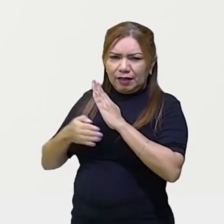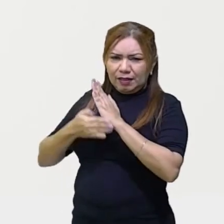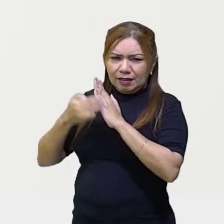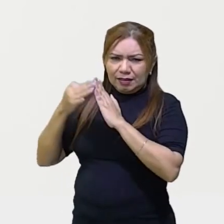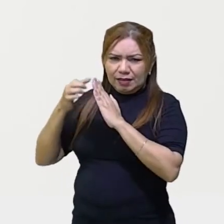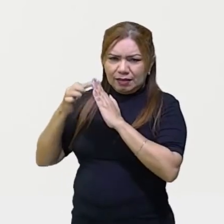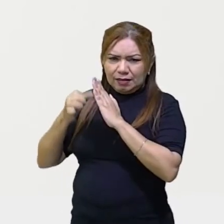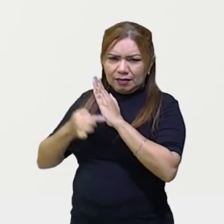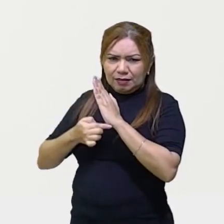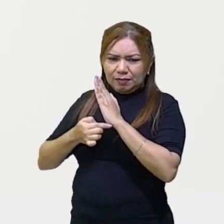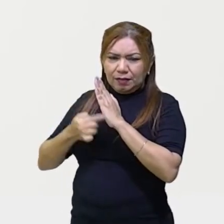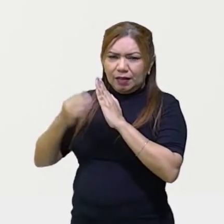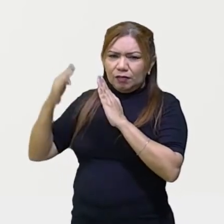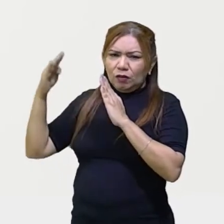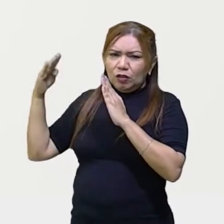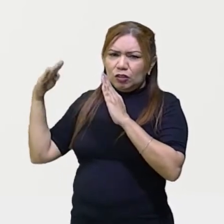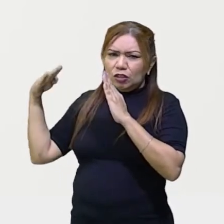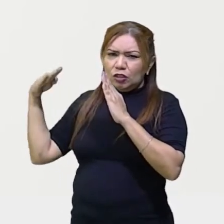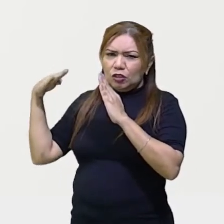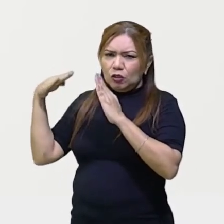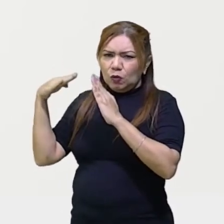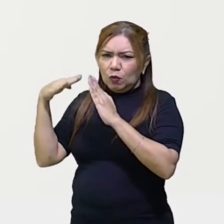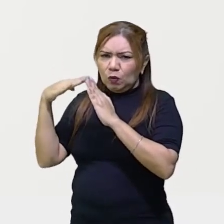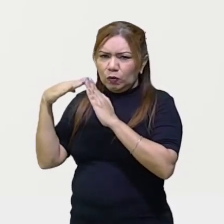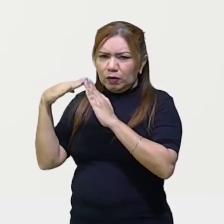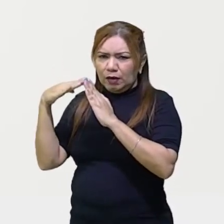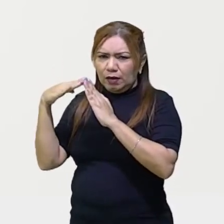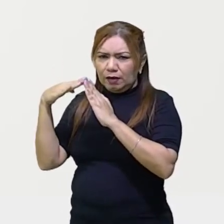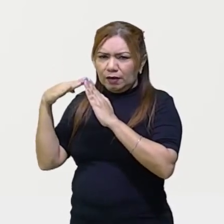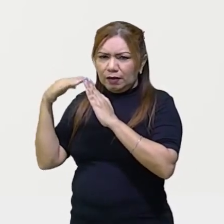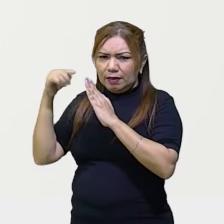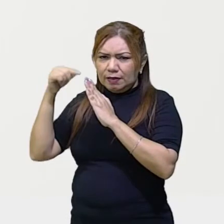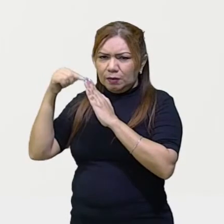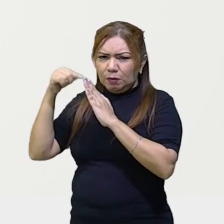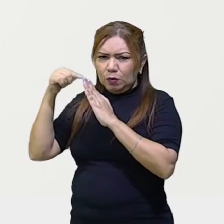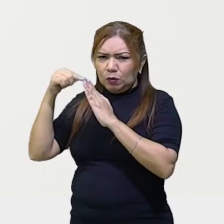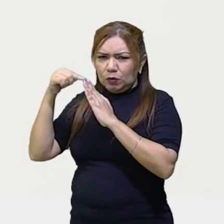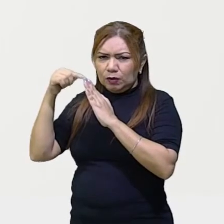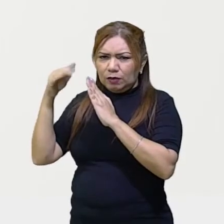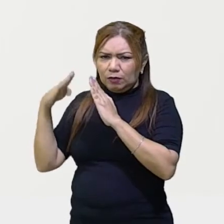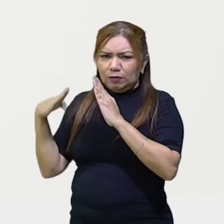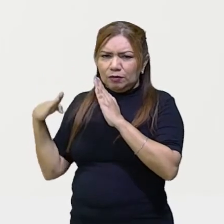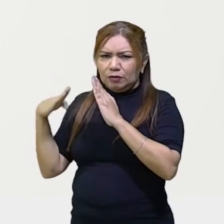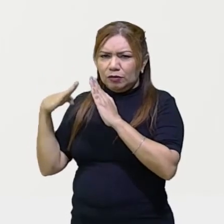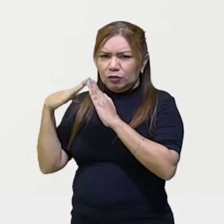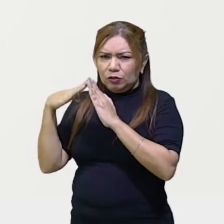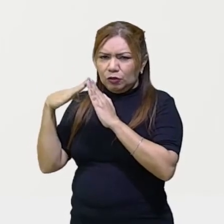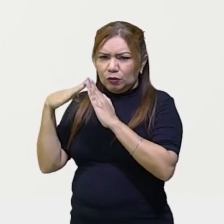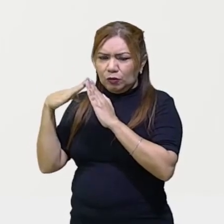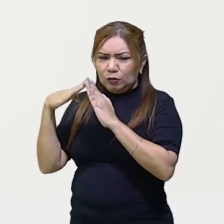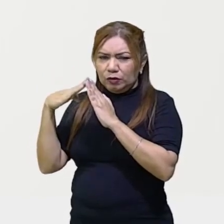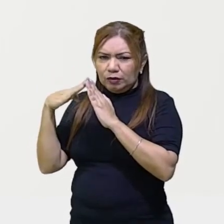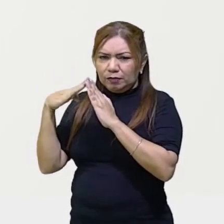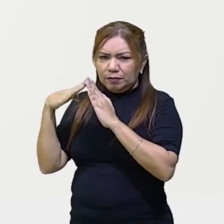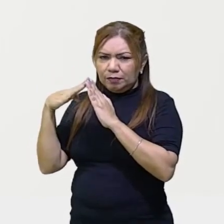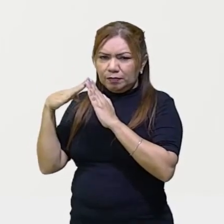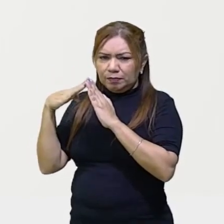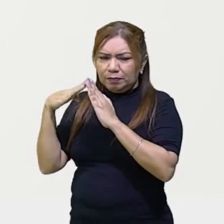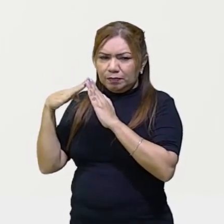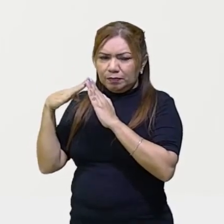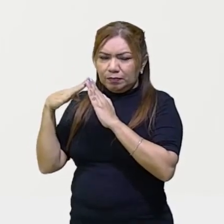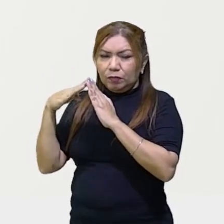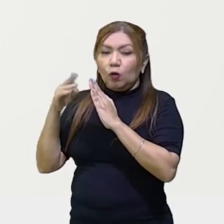arestas viu quando ela se encontra o ponto de encontro e eu chamo de